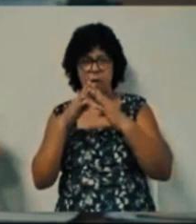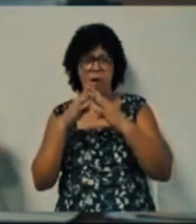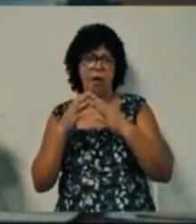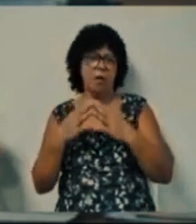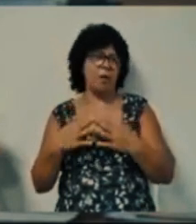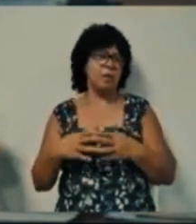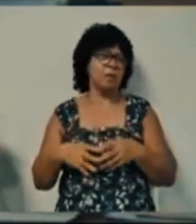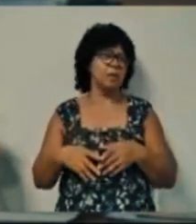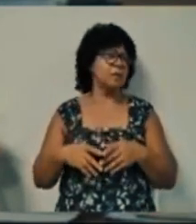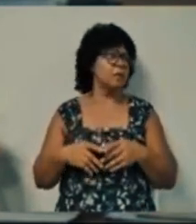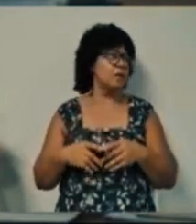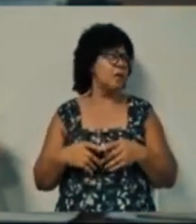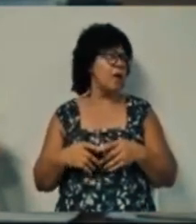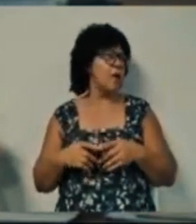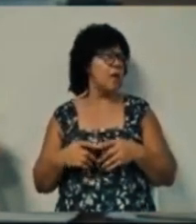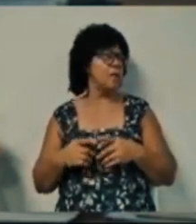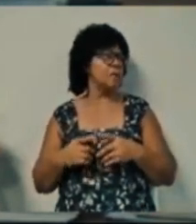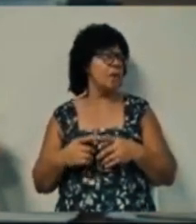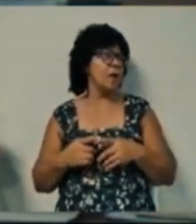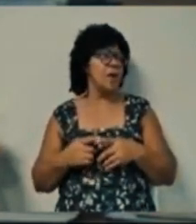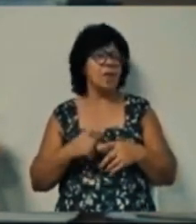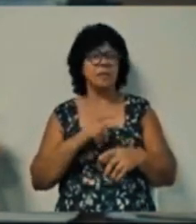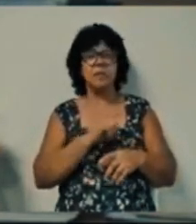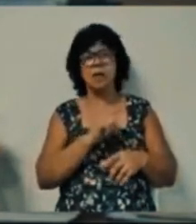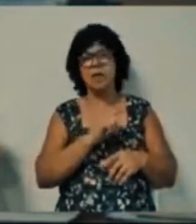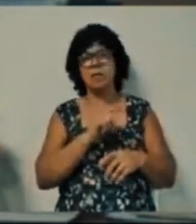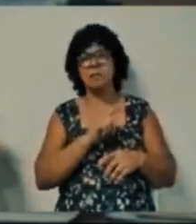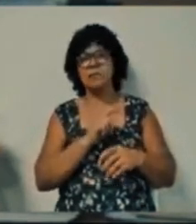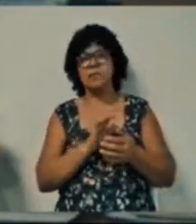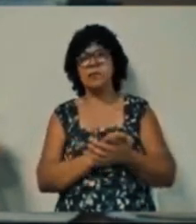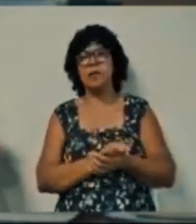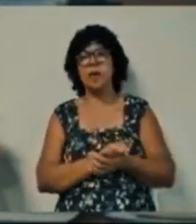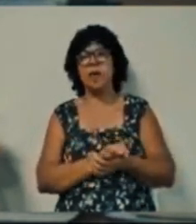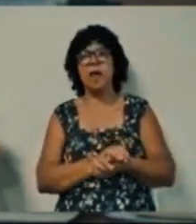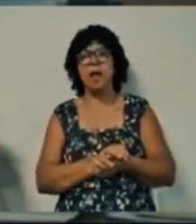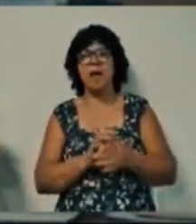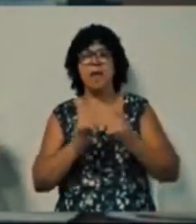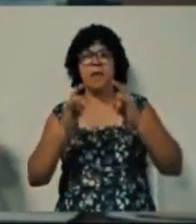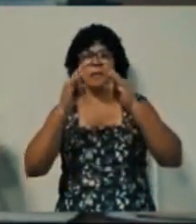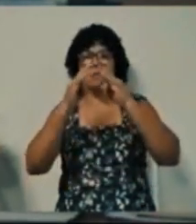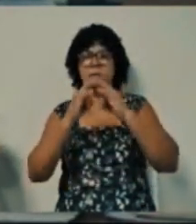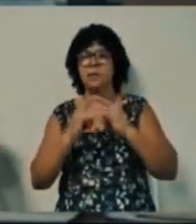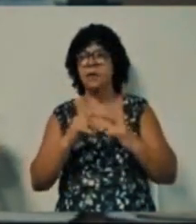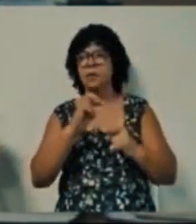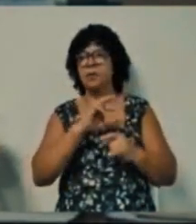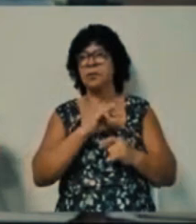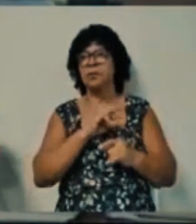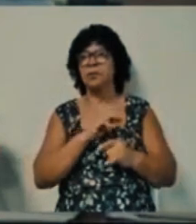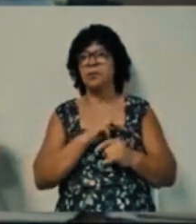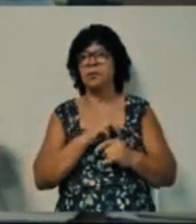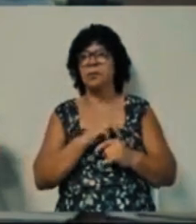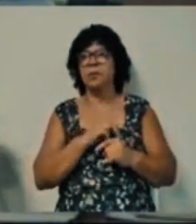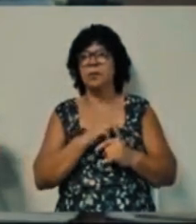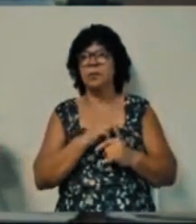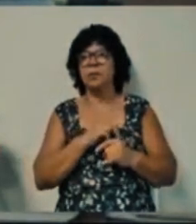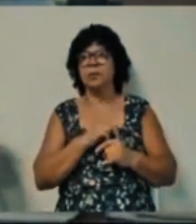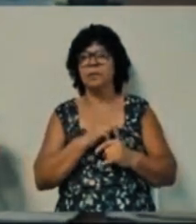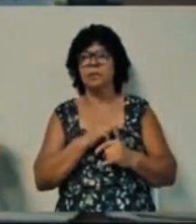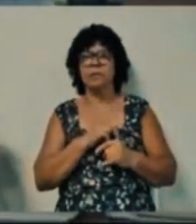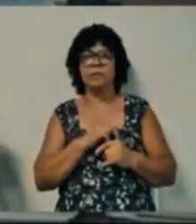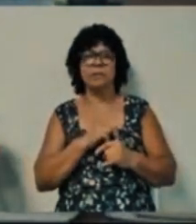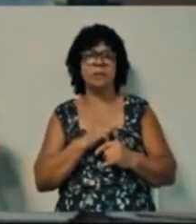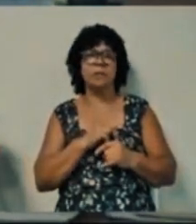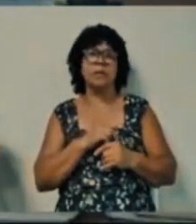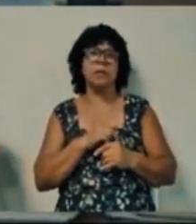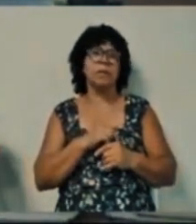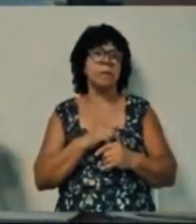o templo da deusa Diana. O contexto social daquela cidade indicava uma cidade